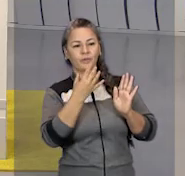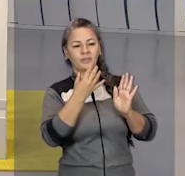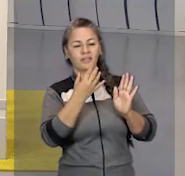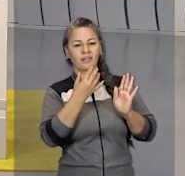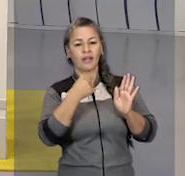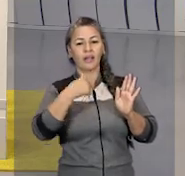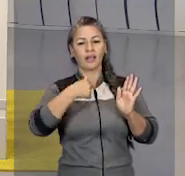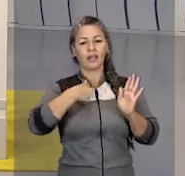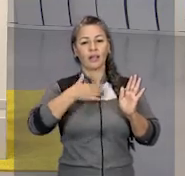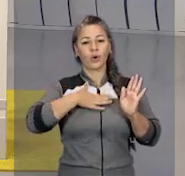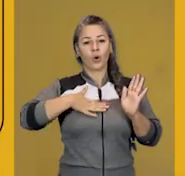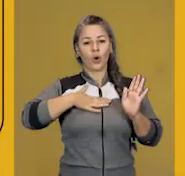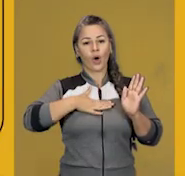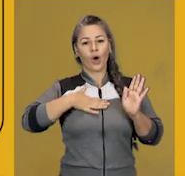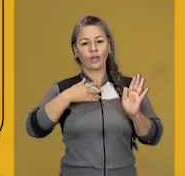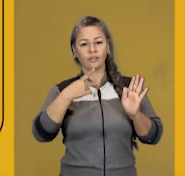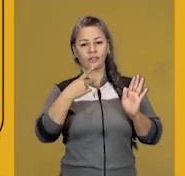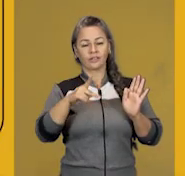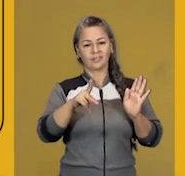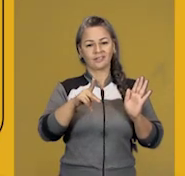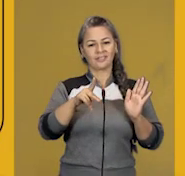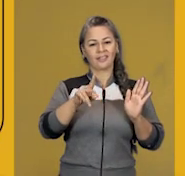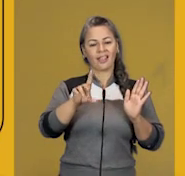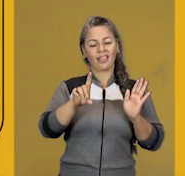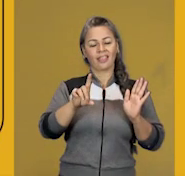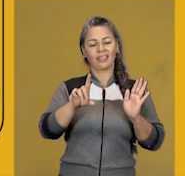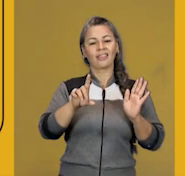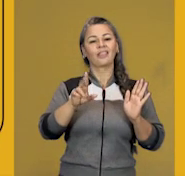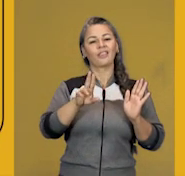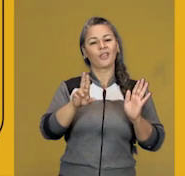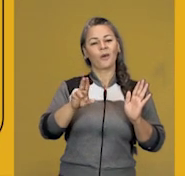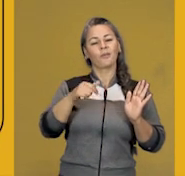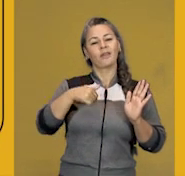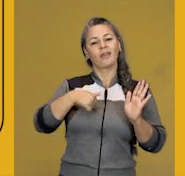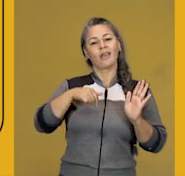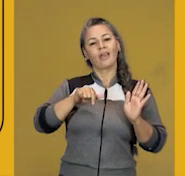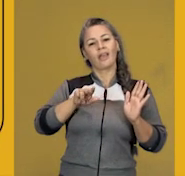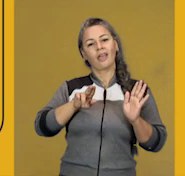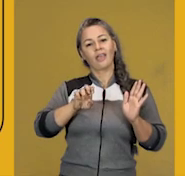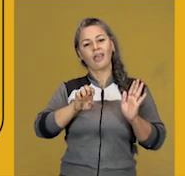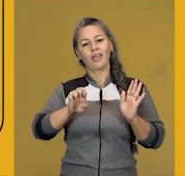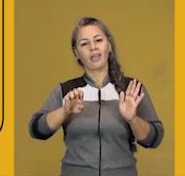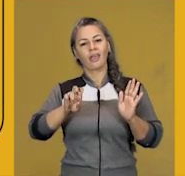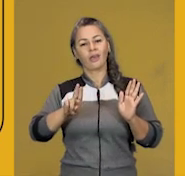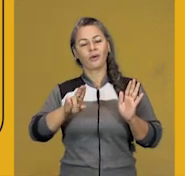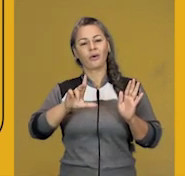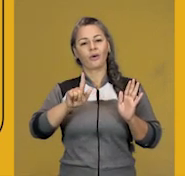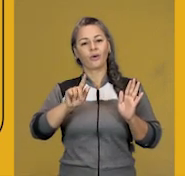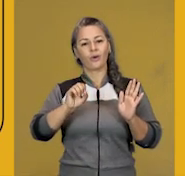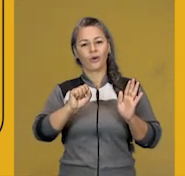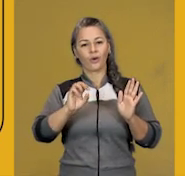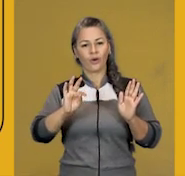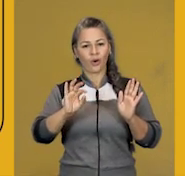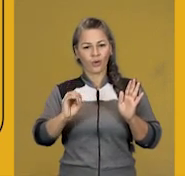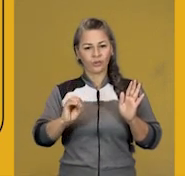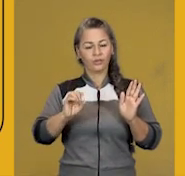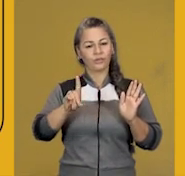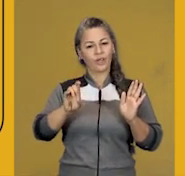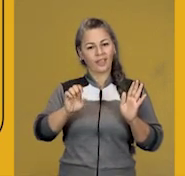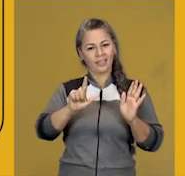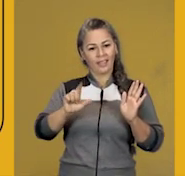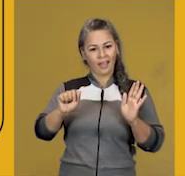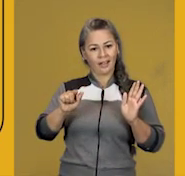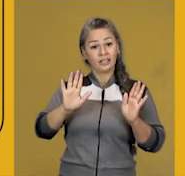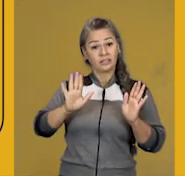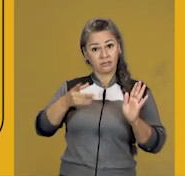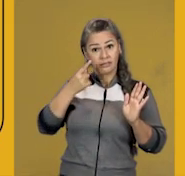rapper Emicida, né? Nós já trouxemos outros textos do Emicida aqui nas nossas aulas, tá? E